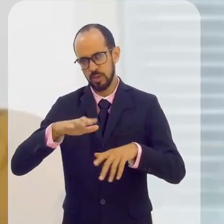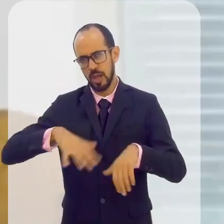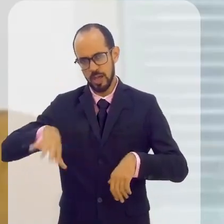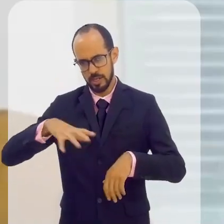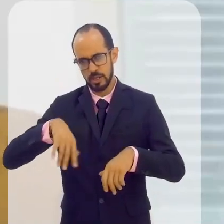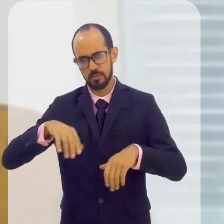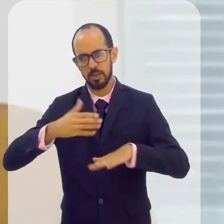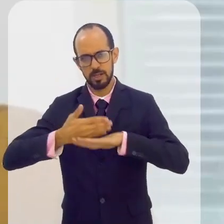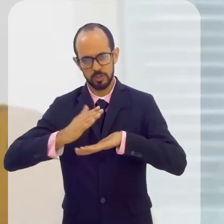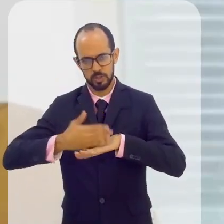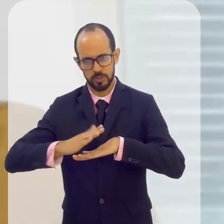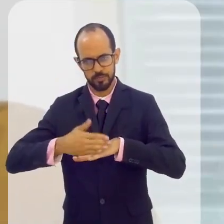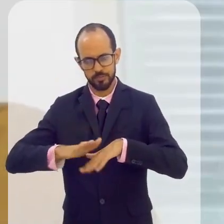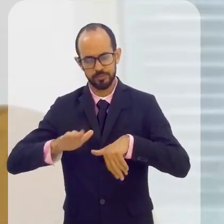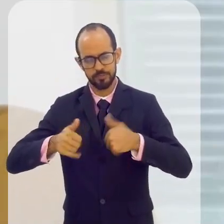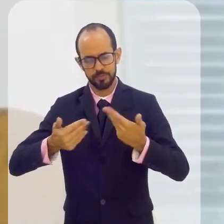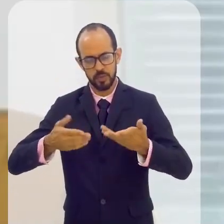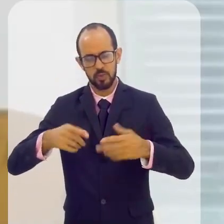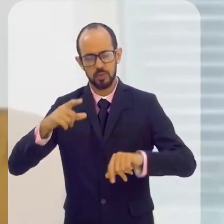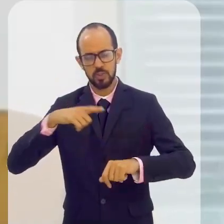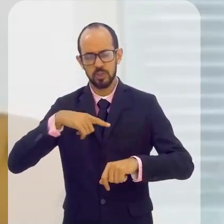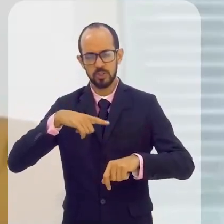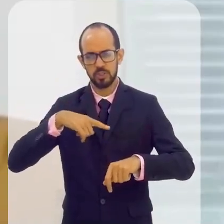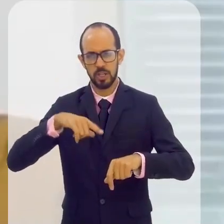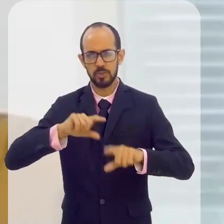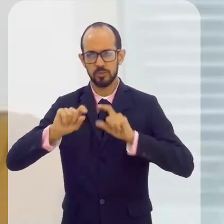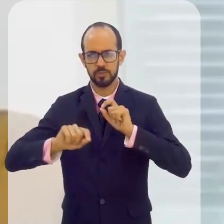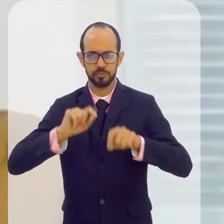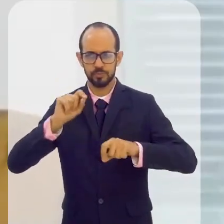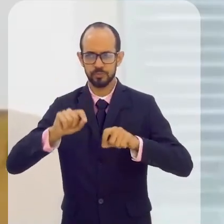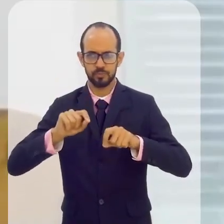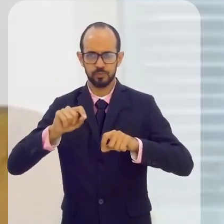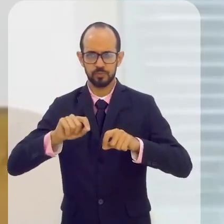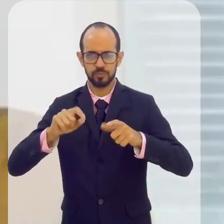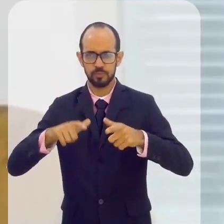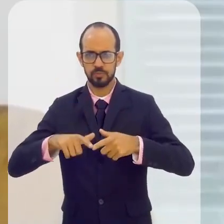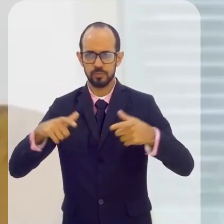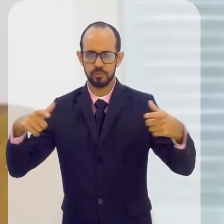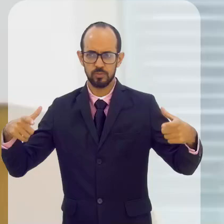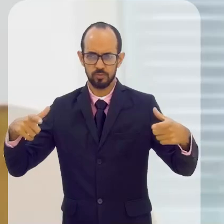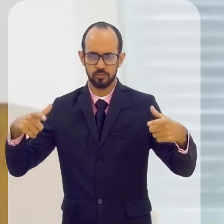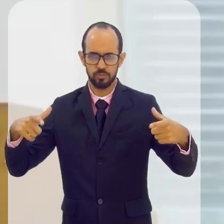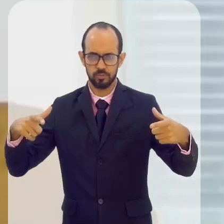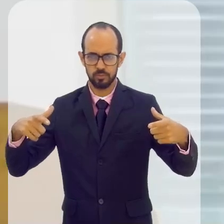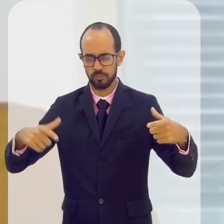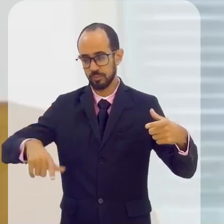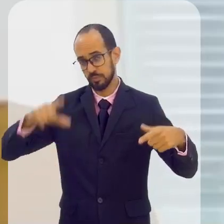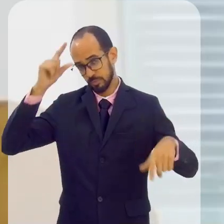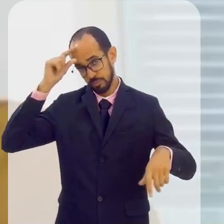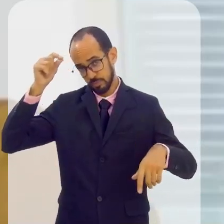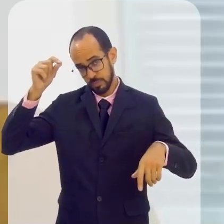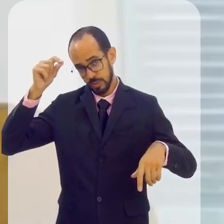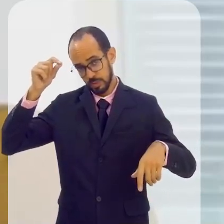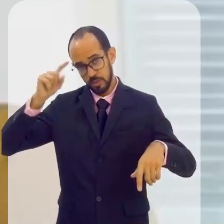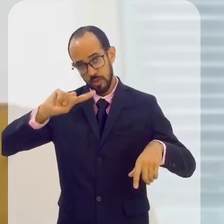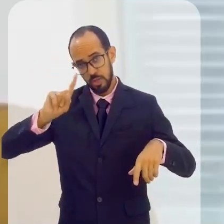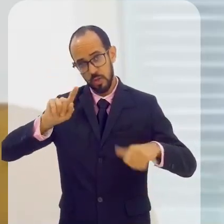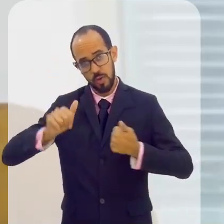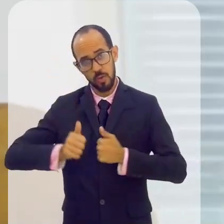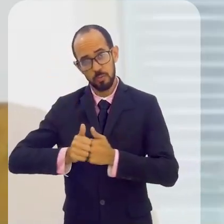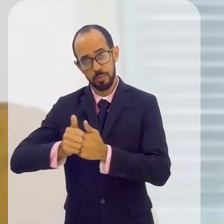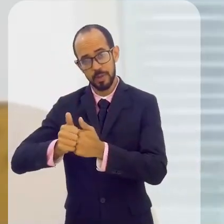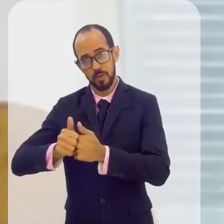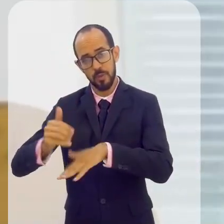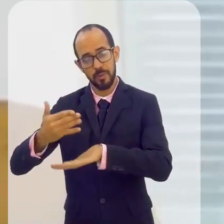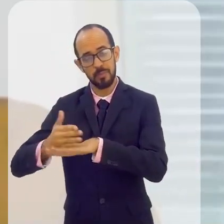área prática. Adicionalmente, é isso que você traz. Essa expansão da graduação não foi acompanhada pelas vagas de